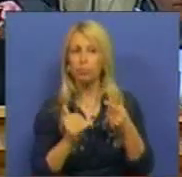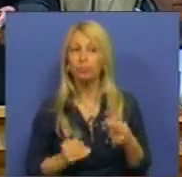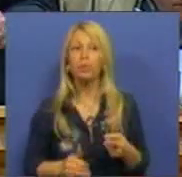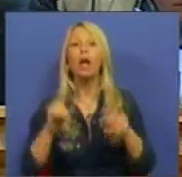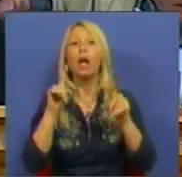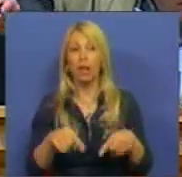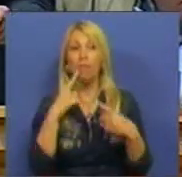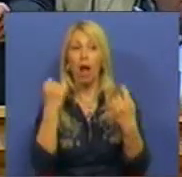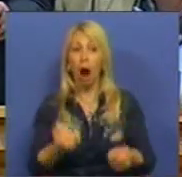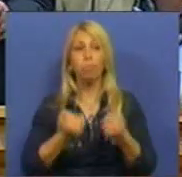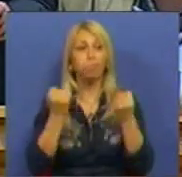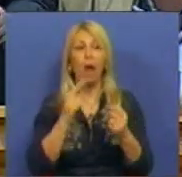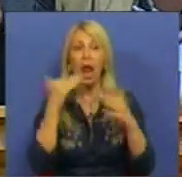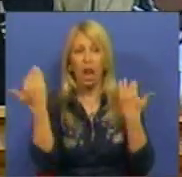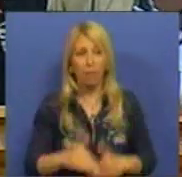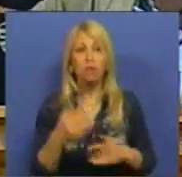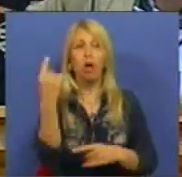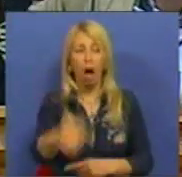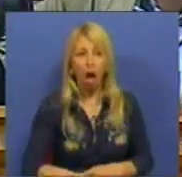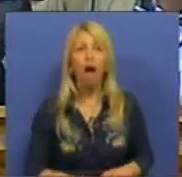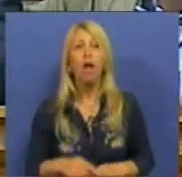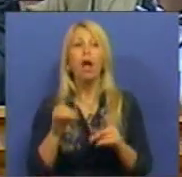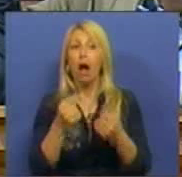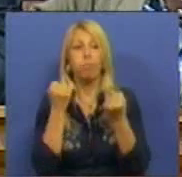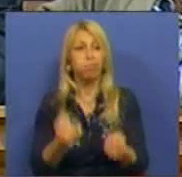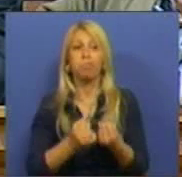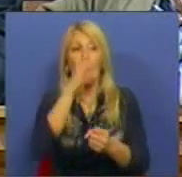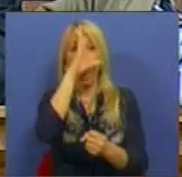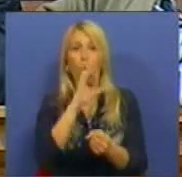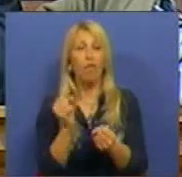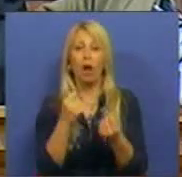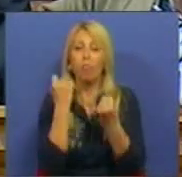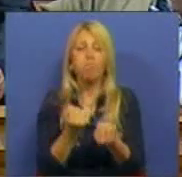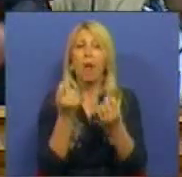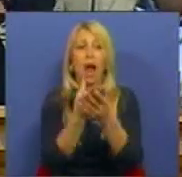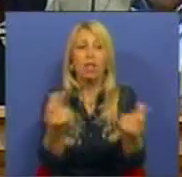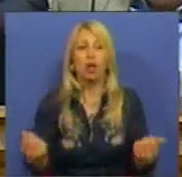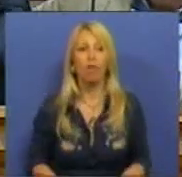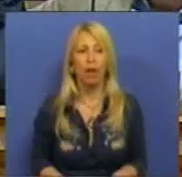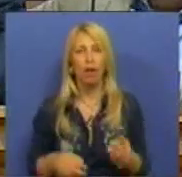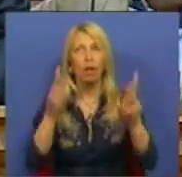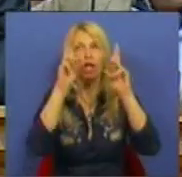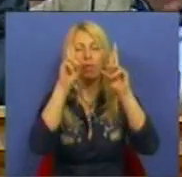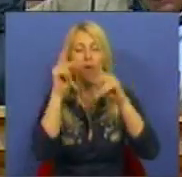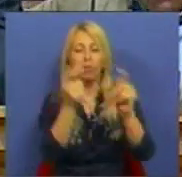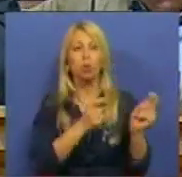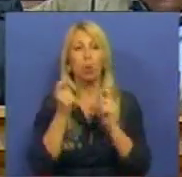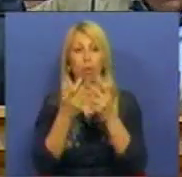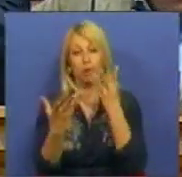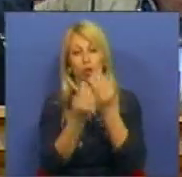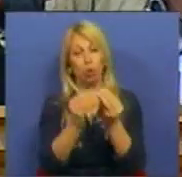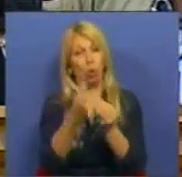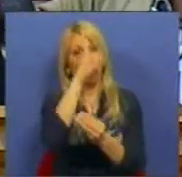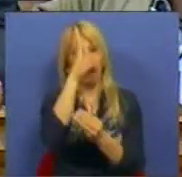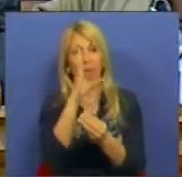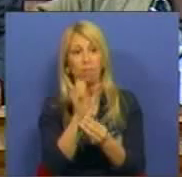das incapacidades, das limitações e da impotência do Governo para resolver. Esperaremos que num debate com o Primeiro-Ministro,